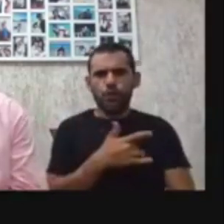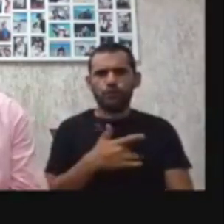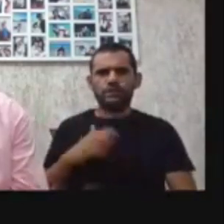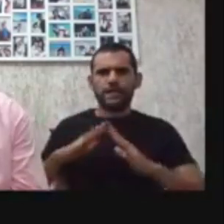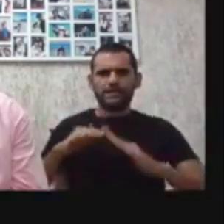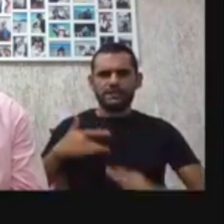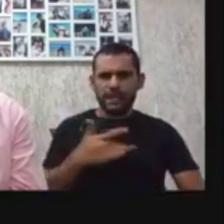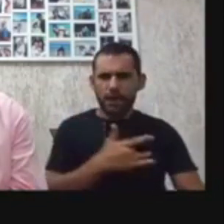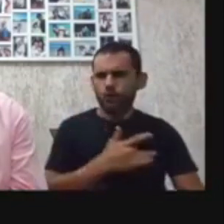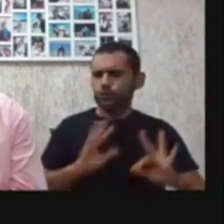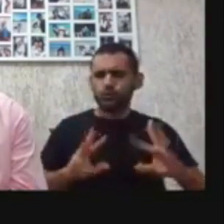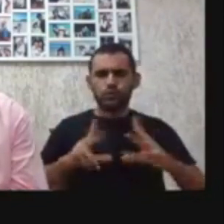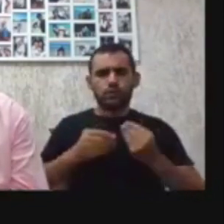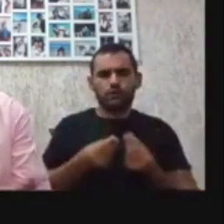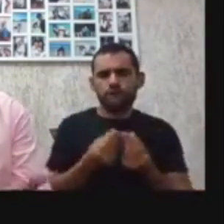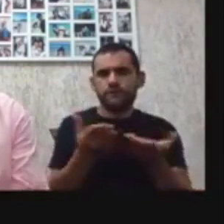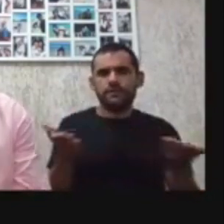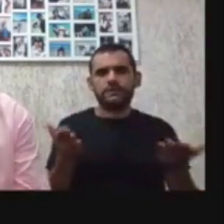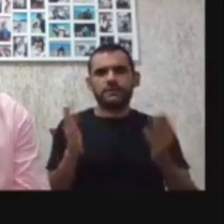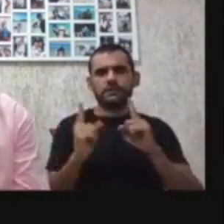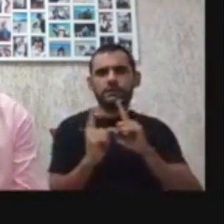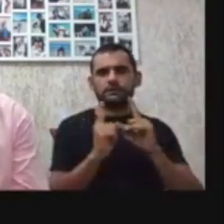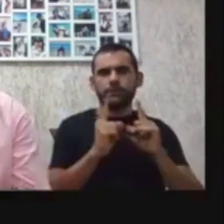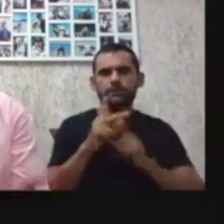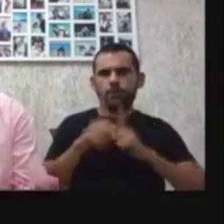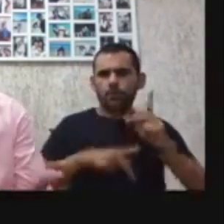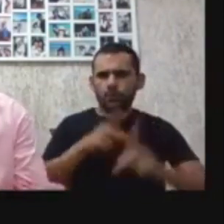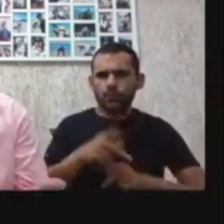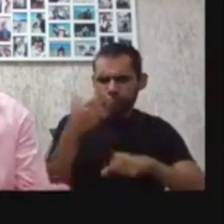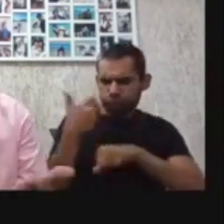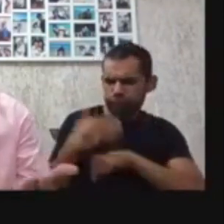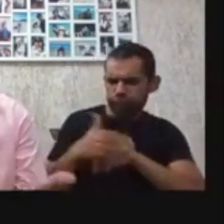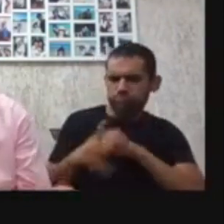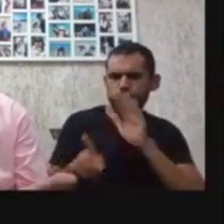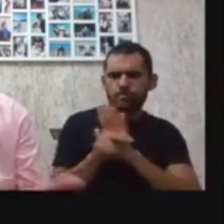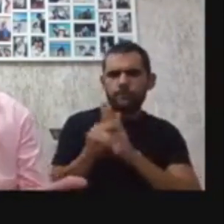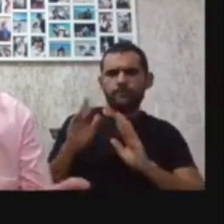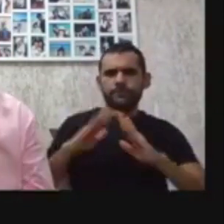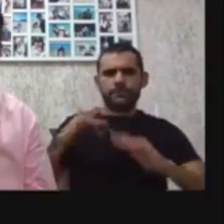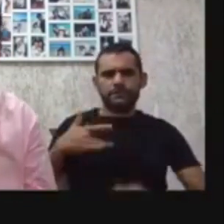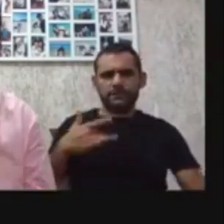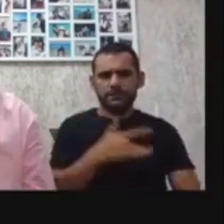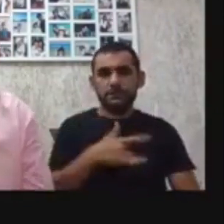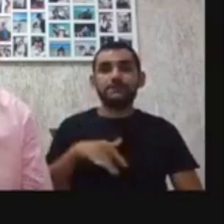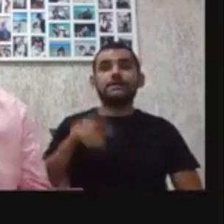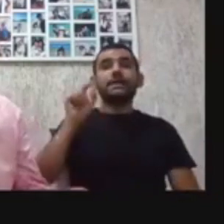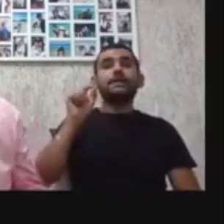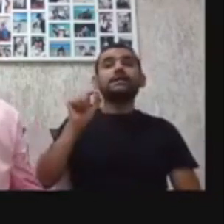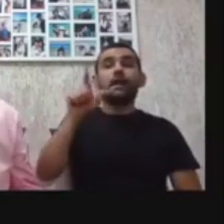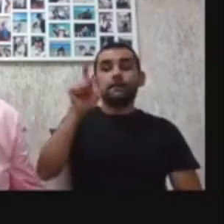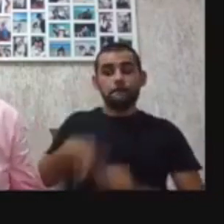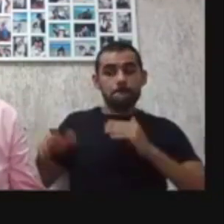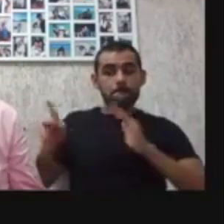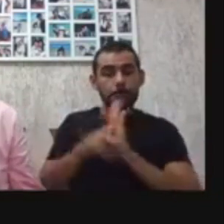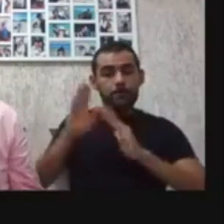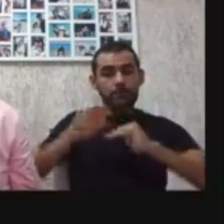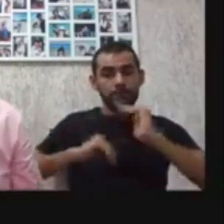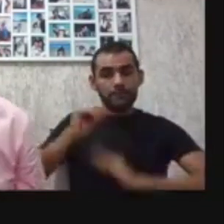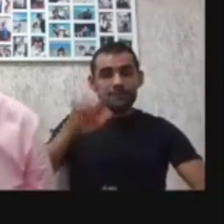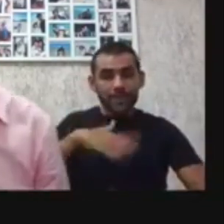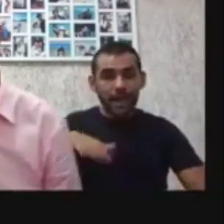para realmente dar atendimento a essa população, capacitados, e pôr no posto de saúde quem é da área, a população